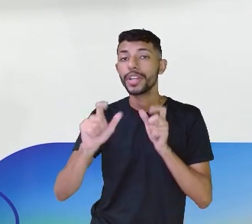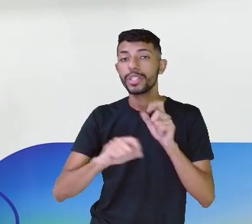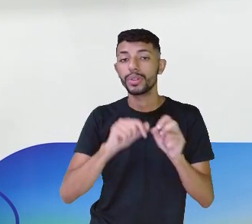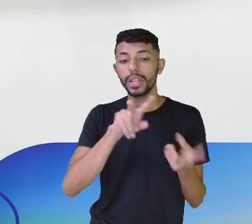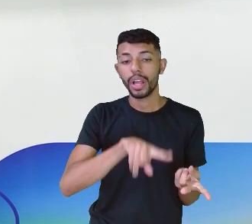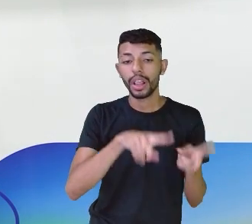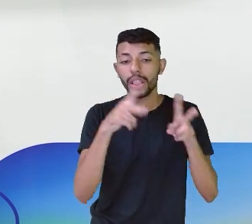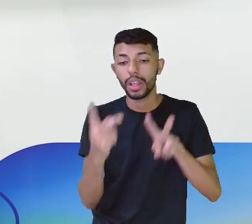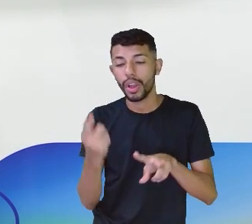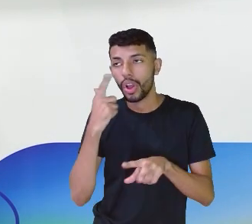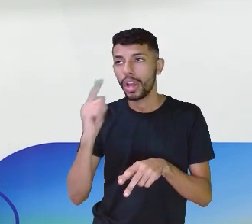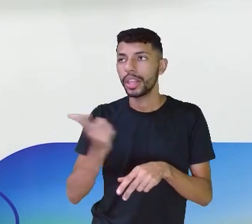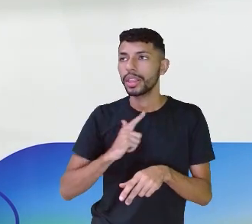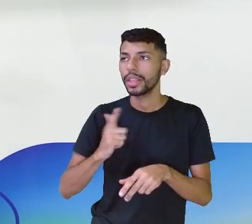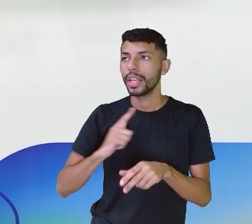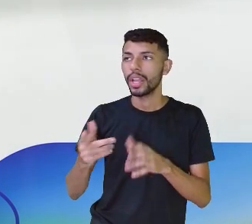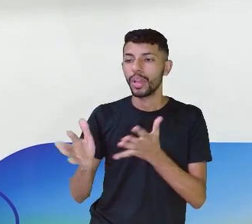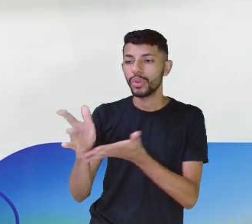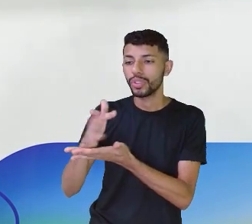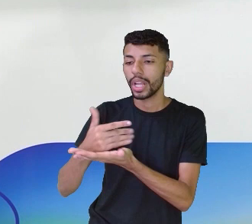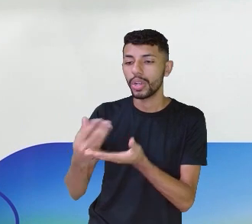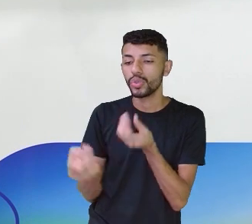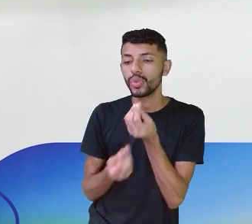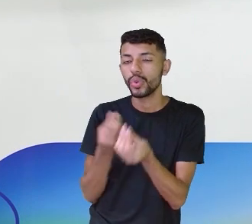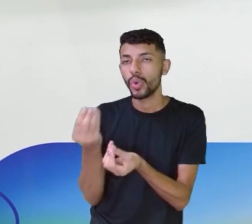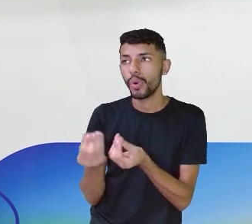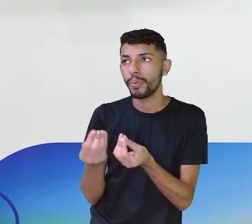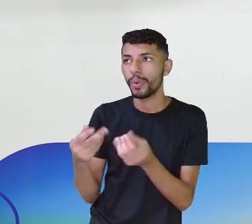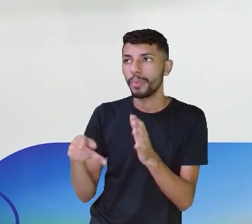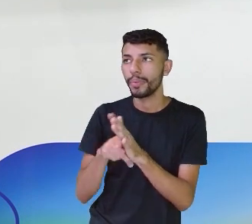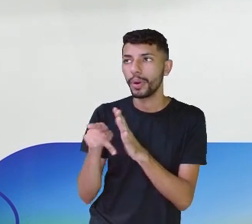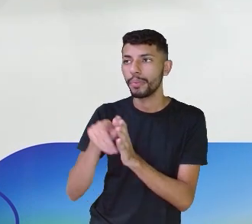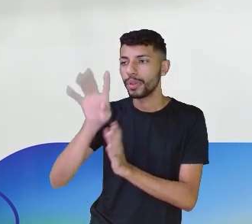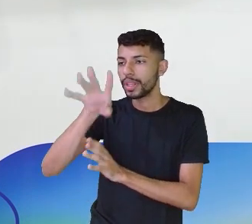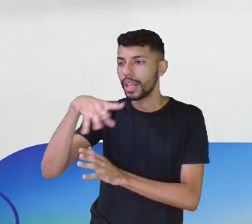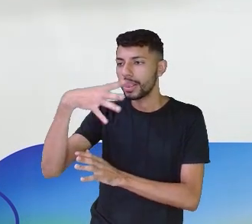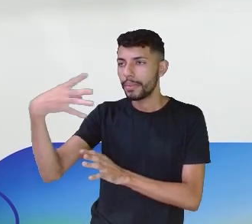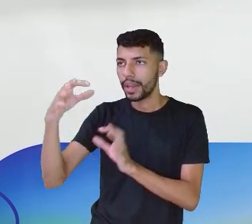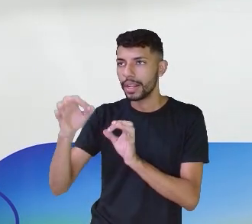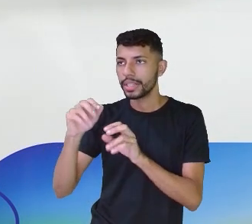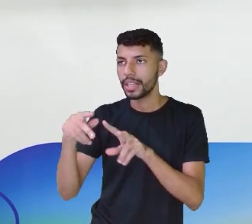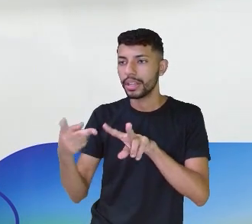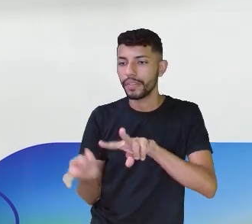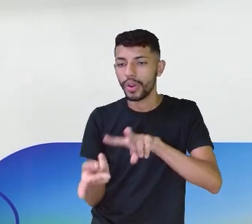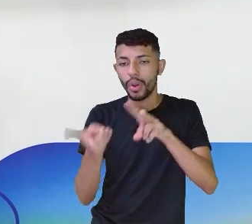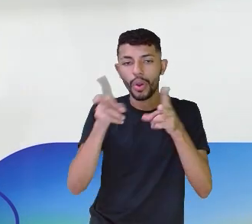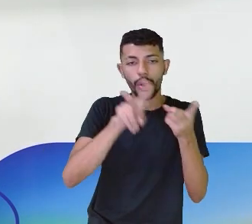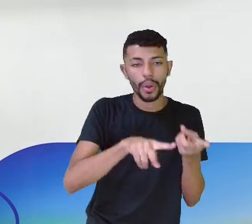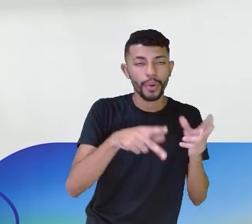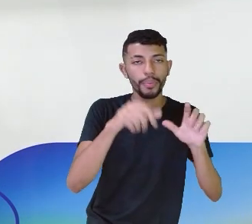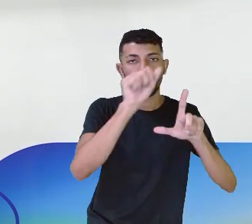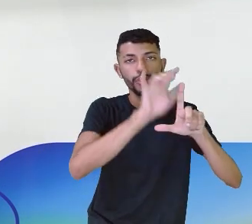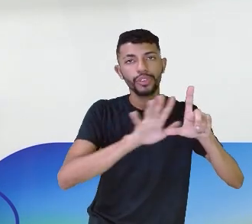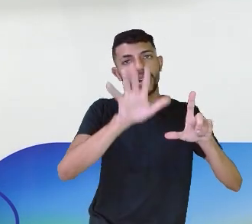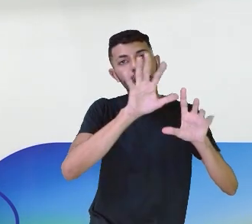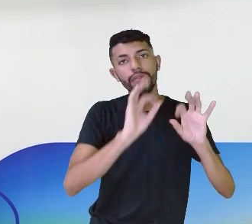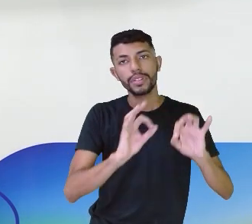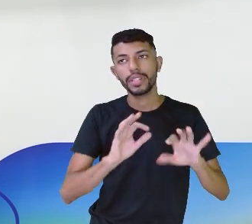Eu tinha os dados da minha tabela e vou passar para os